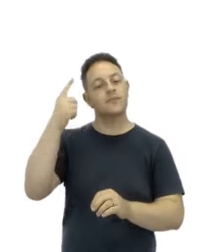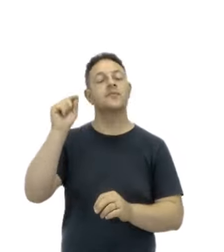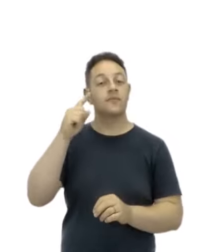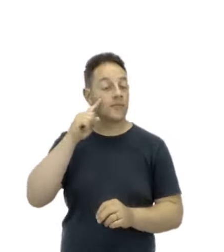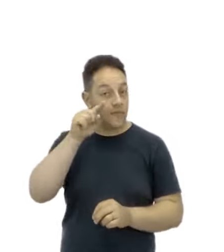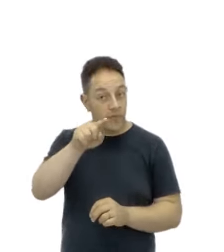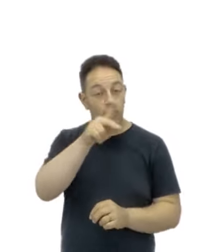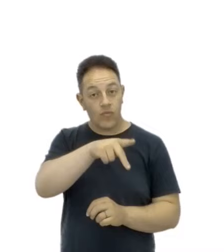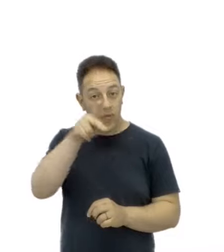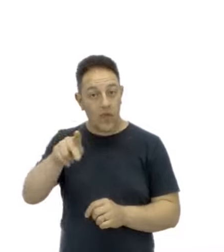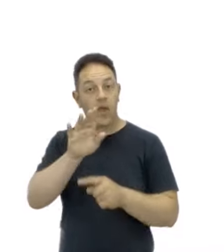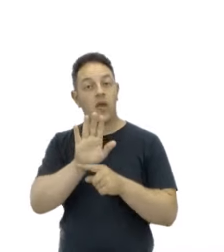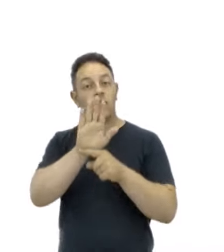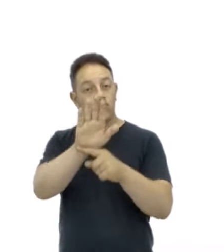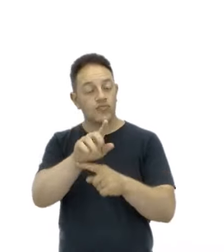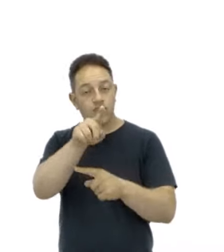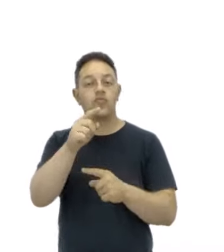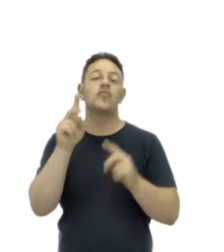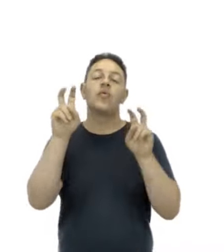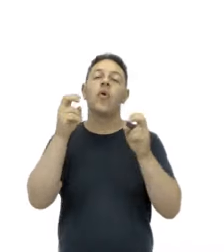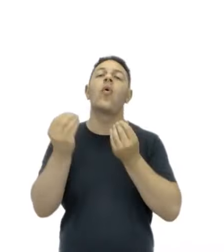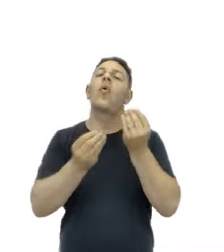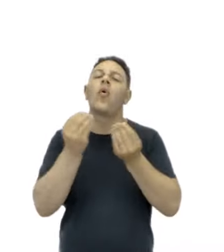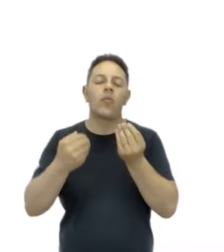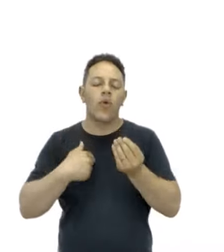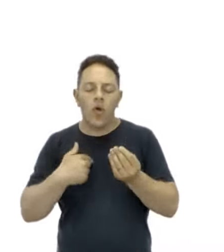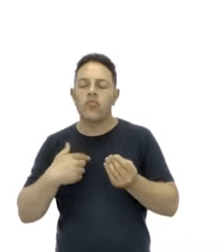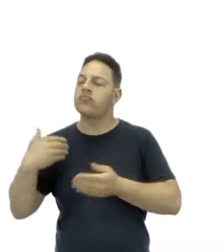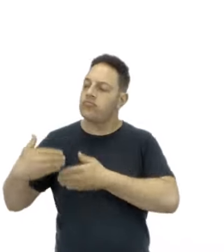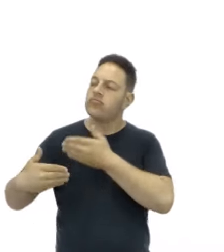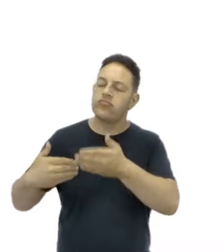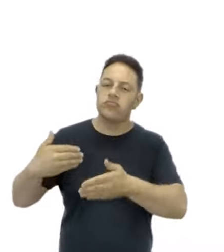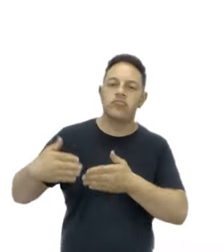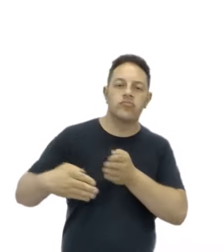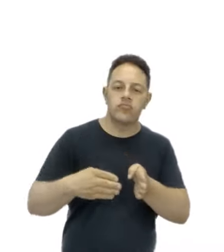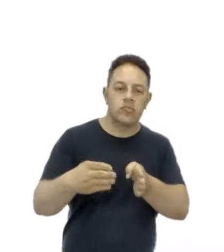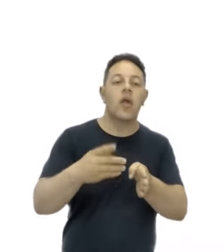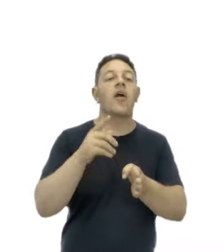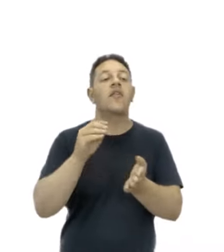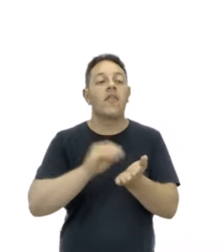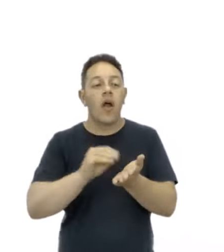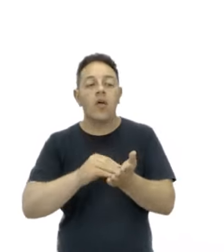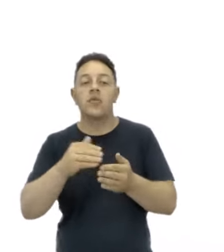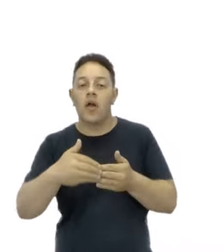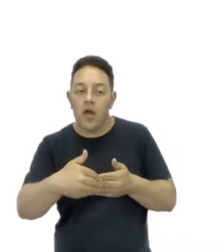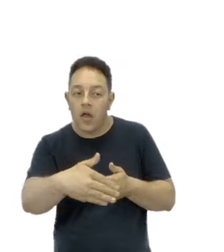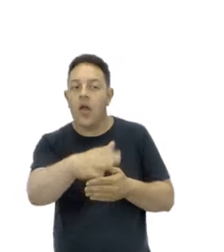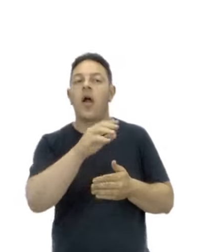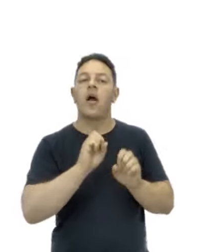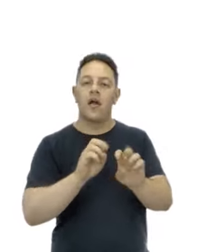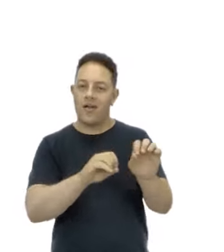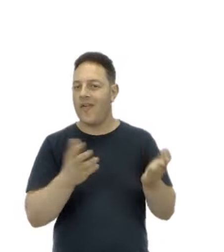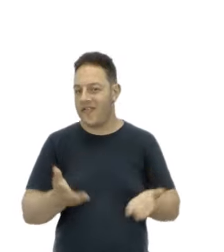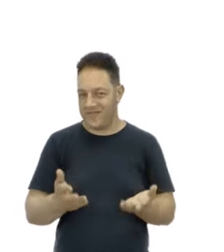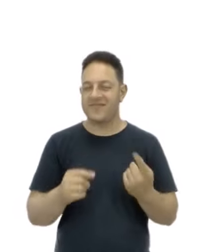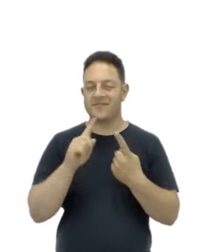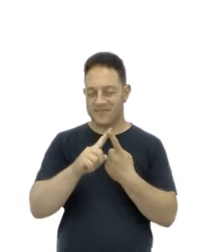você, professor, quanto ao caminho percorrido e quanto ao percurso que trilharemos